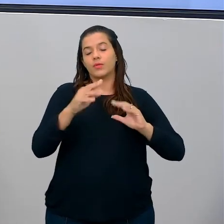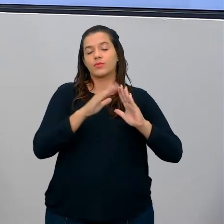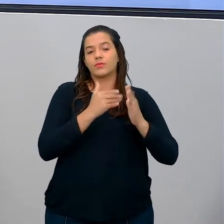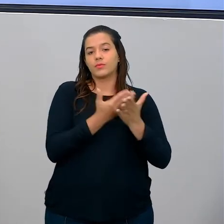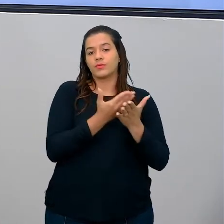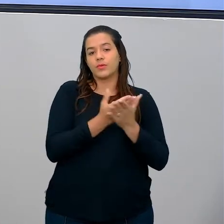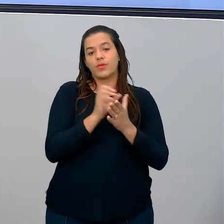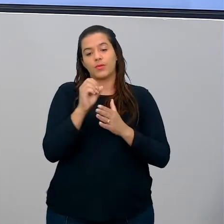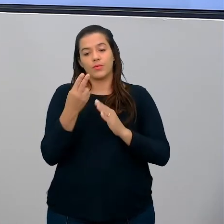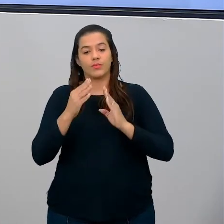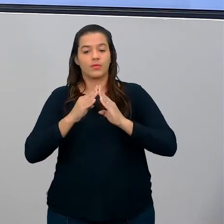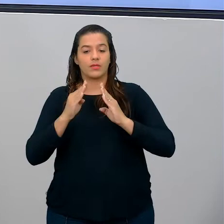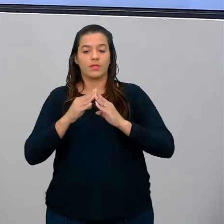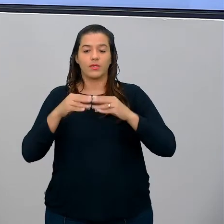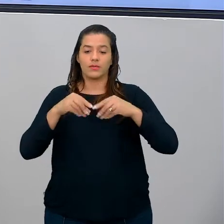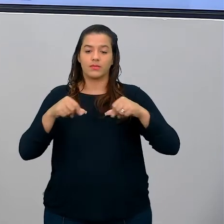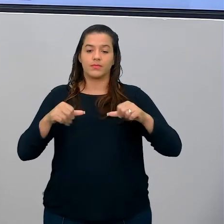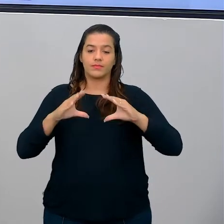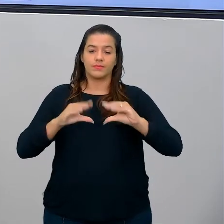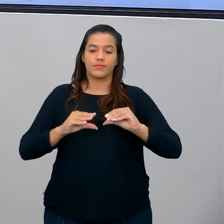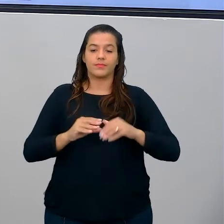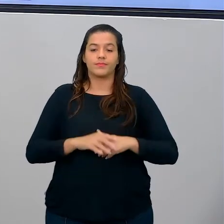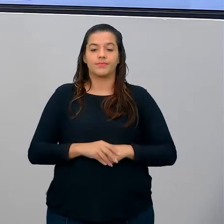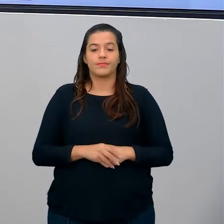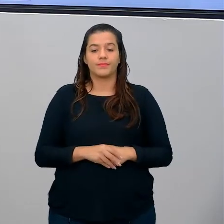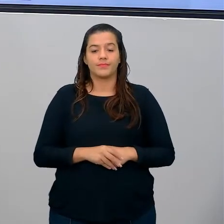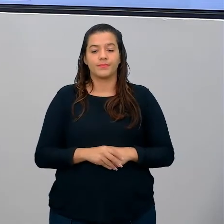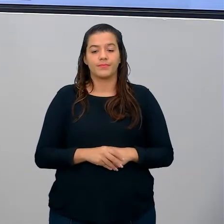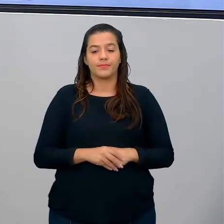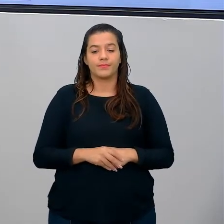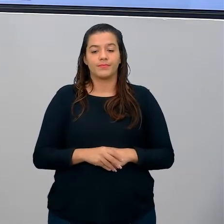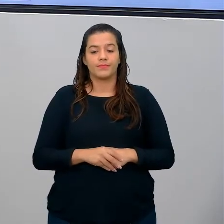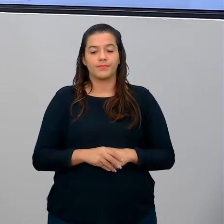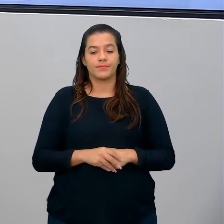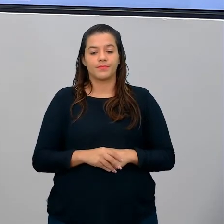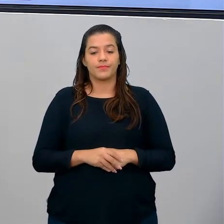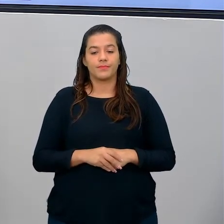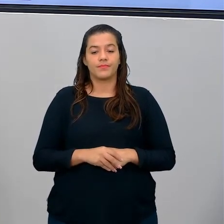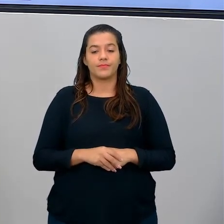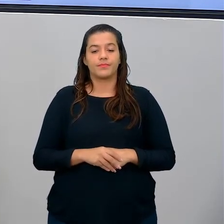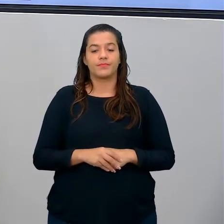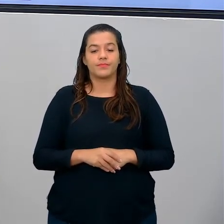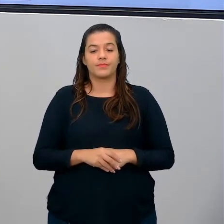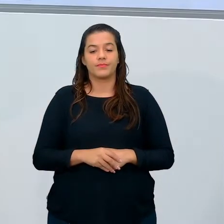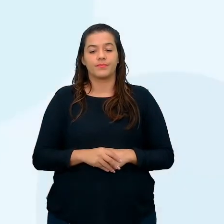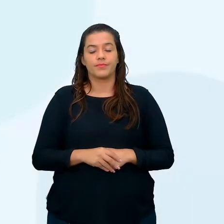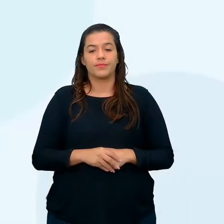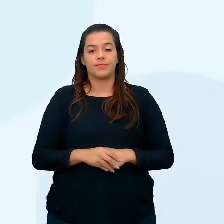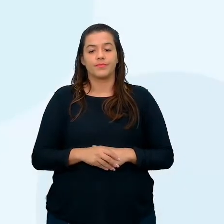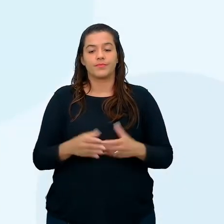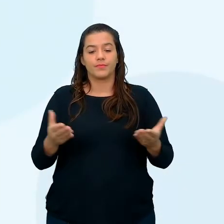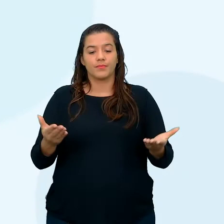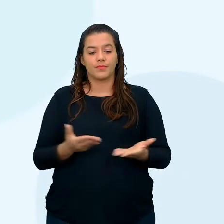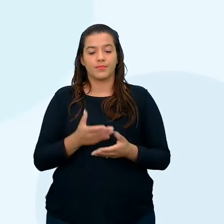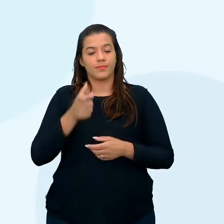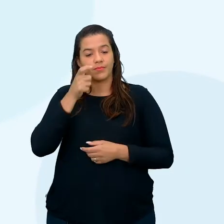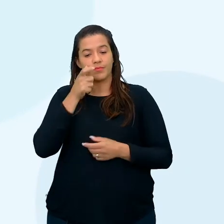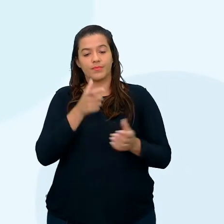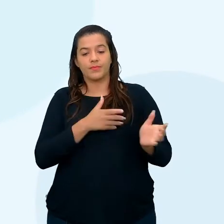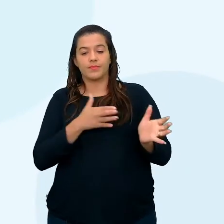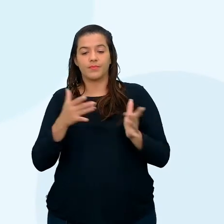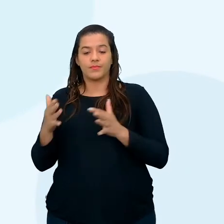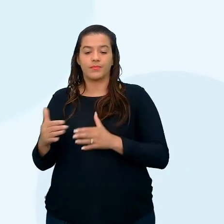na sua casa. Bom, então nós estamos, né, aqui acompanhando, nós temos